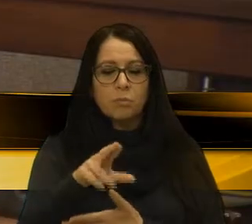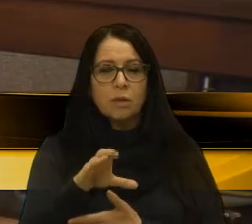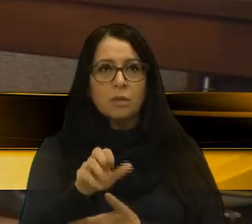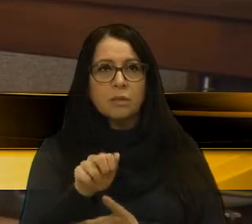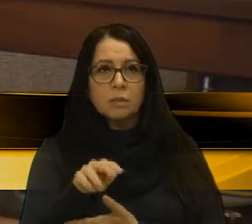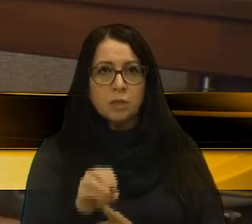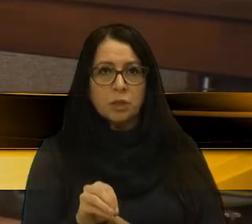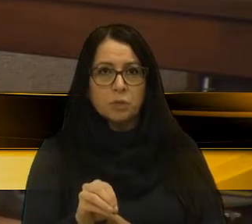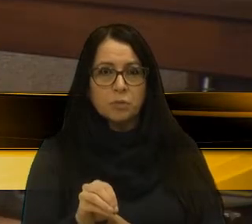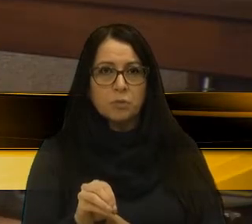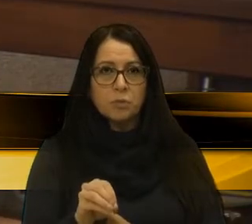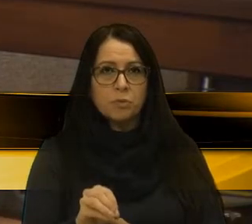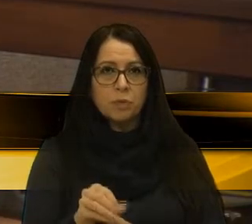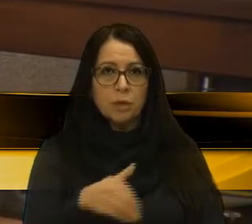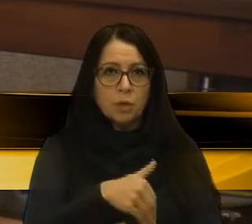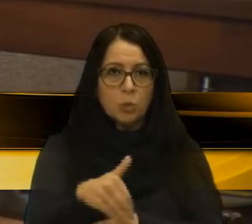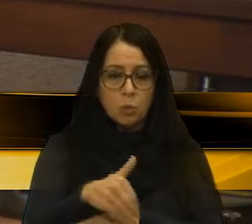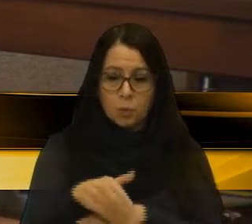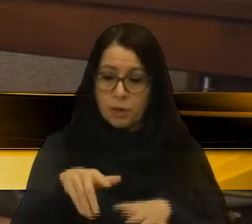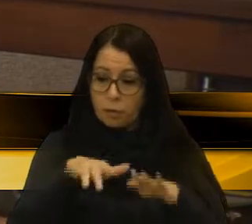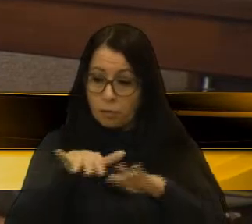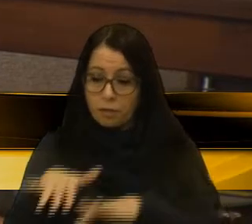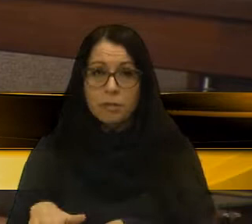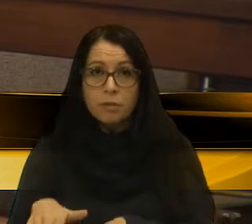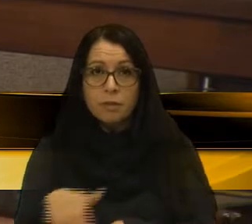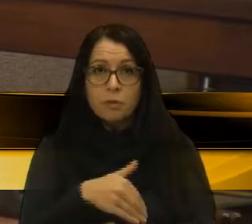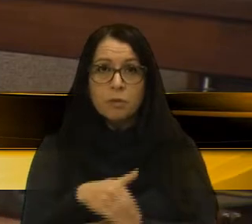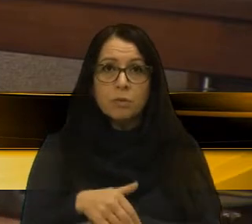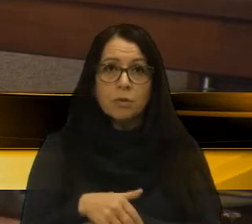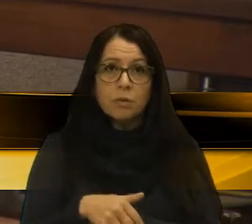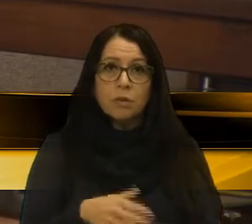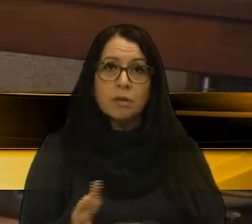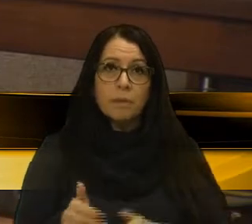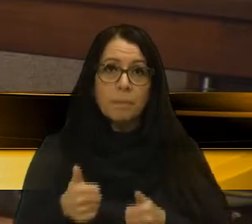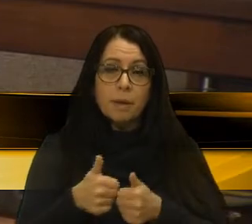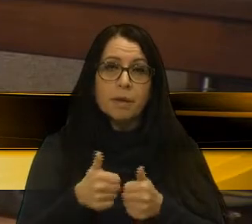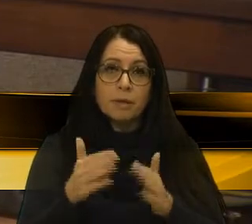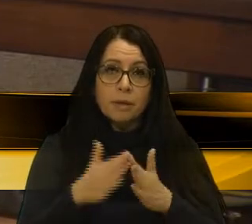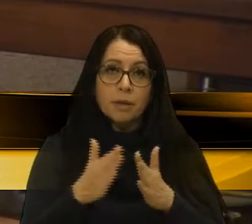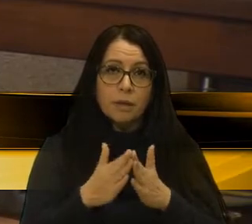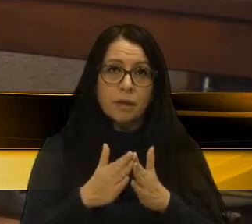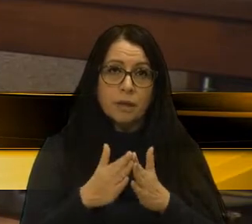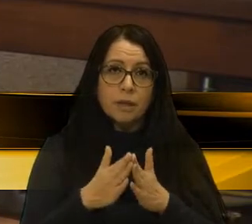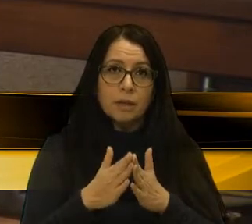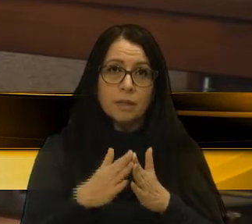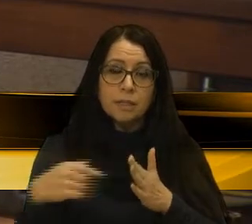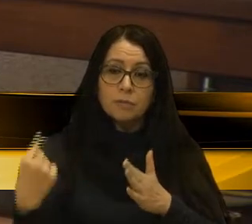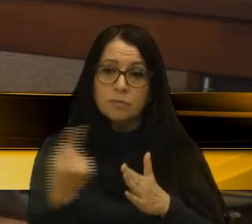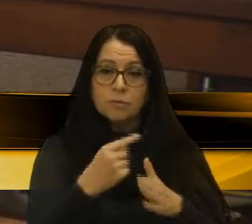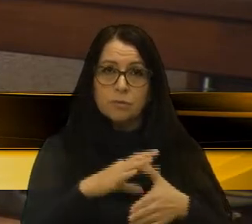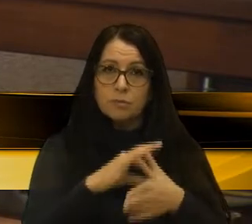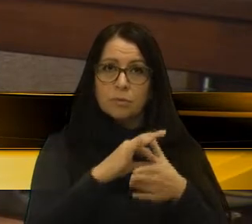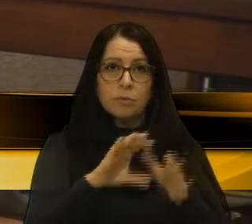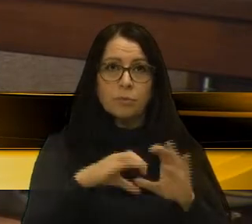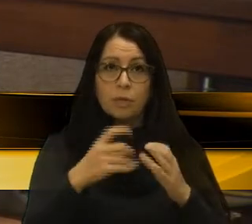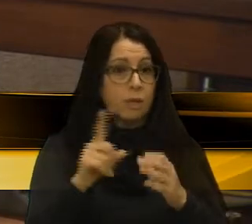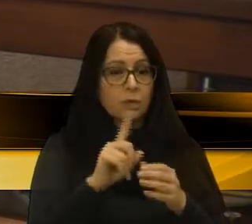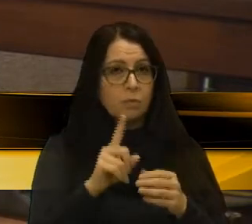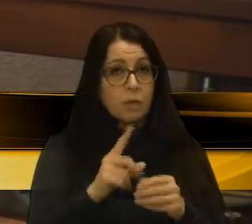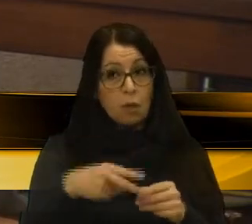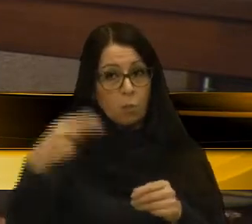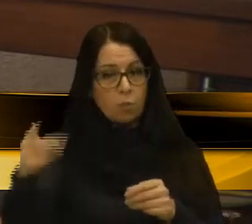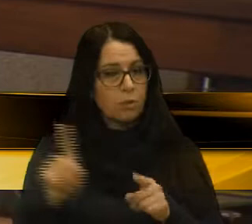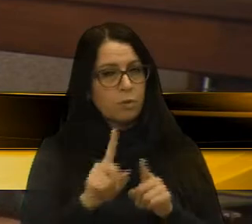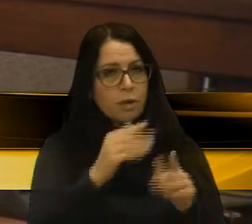o escoramento da rua que está desmoronando, é a rua montante da casa do líder comunitário, não é a rua onde ele mora, é a